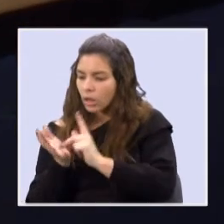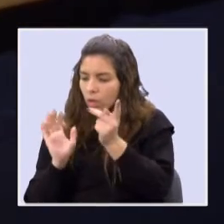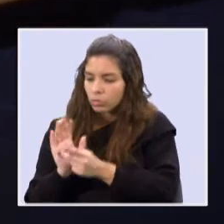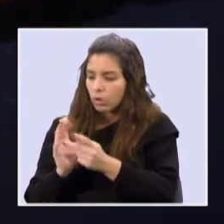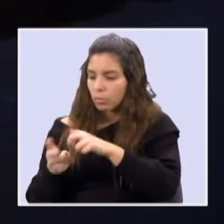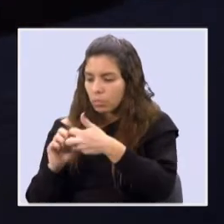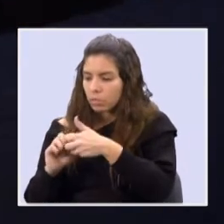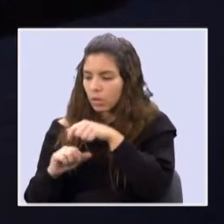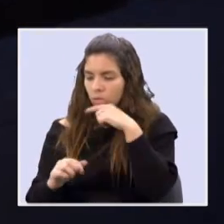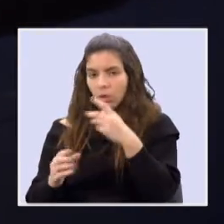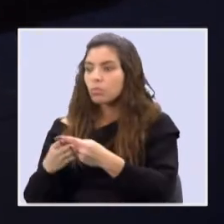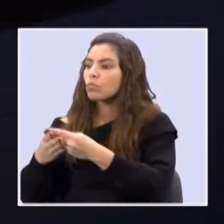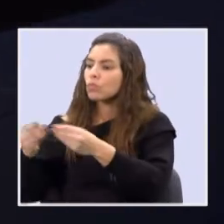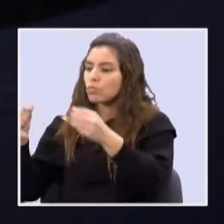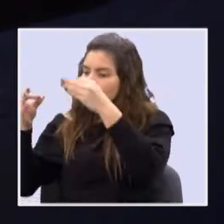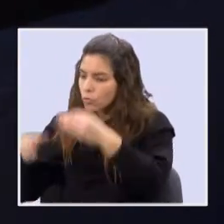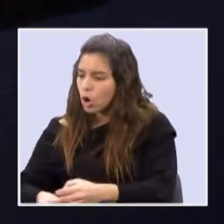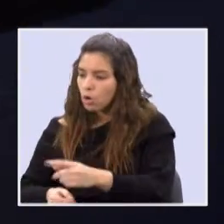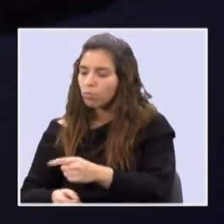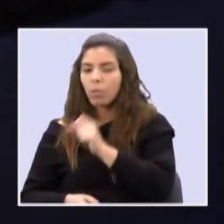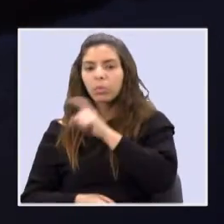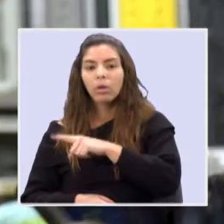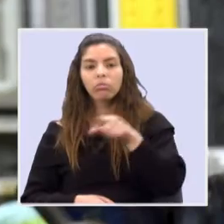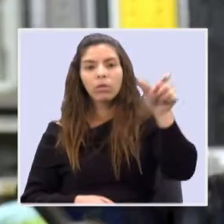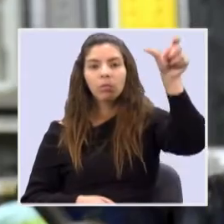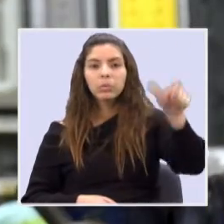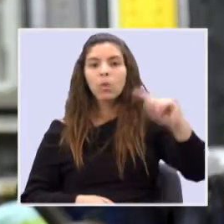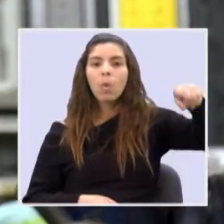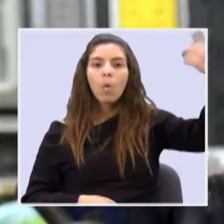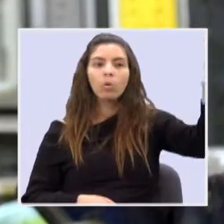em relação à tecnologia, e isso pode ser útil para outra pessoa